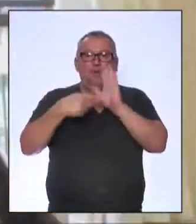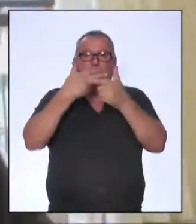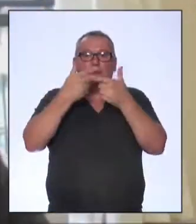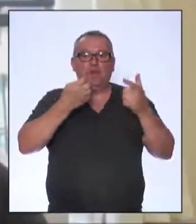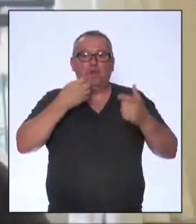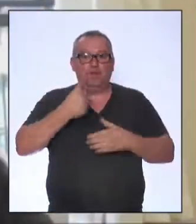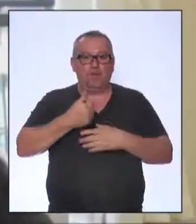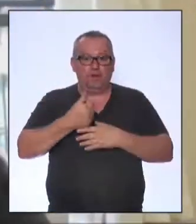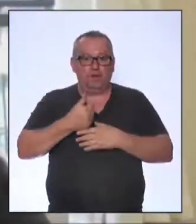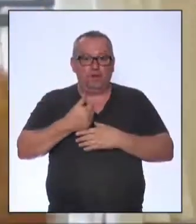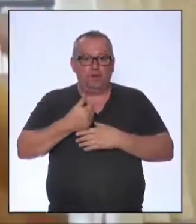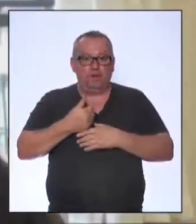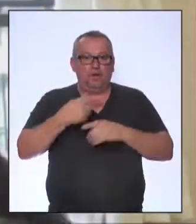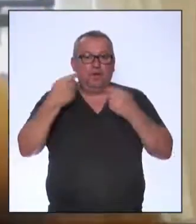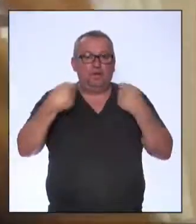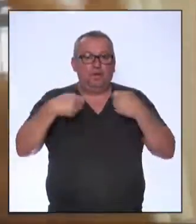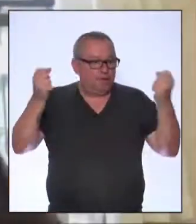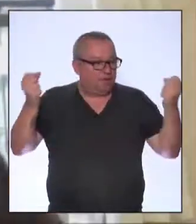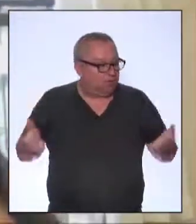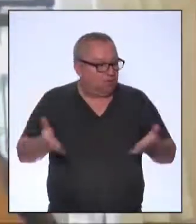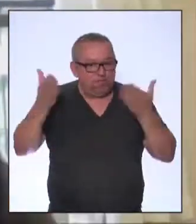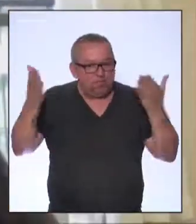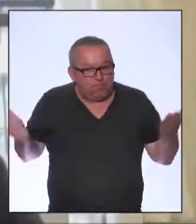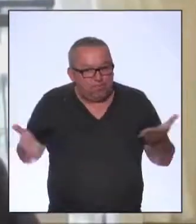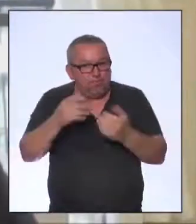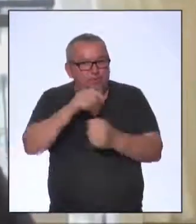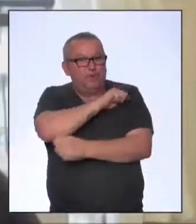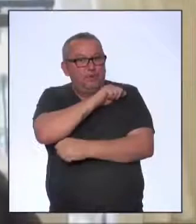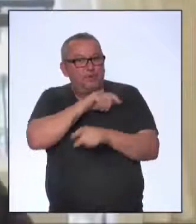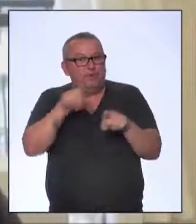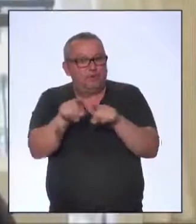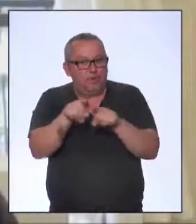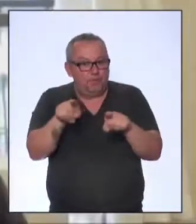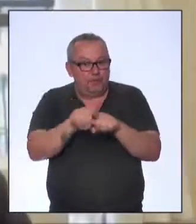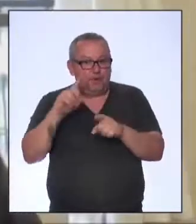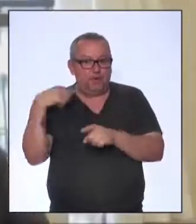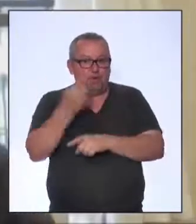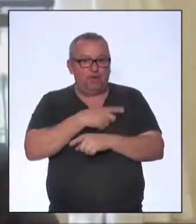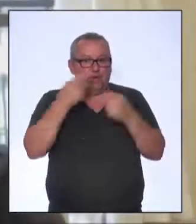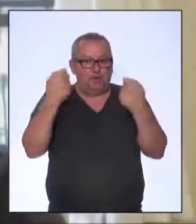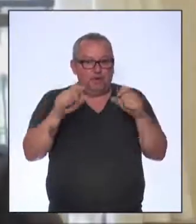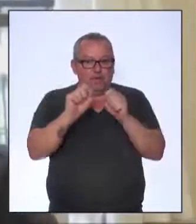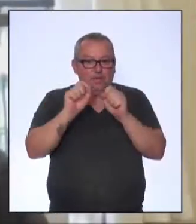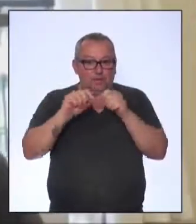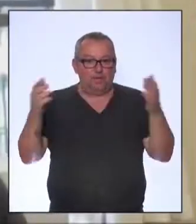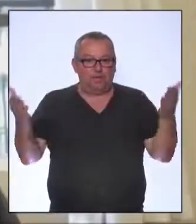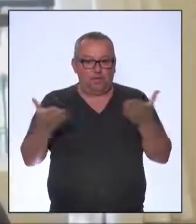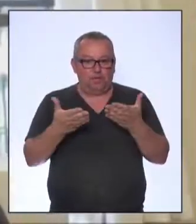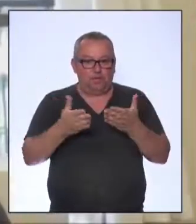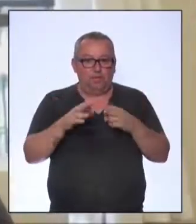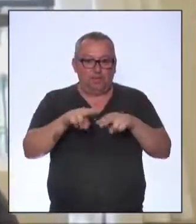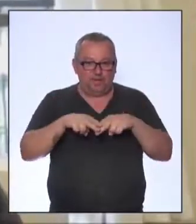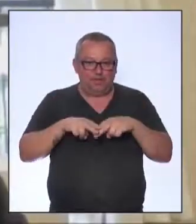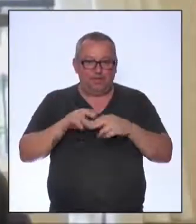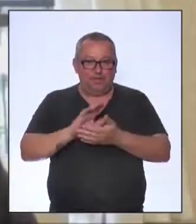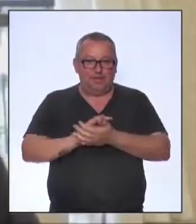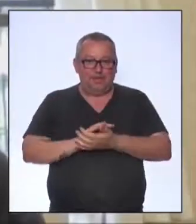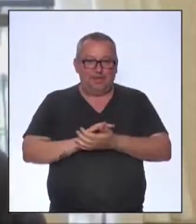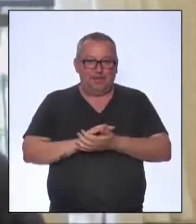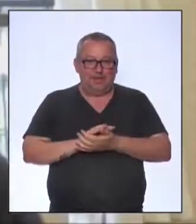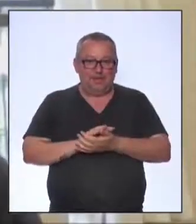boas, precisa motivar esses alunos e a vida de todo mundo, né? É o que nós precisamos hoje em dia. Por isso. Então,